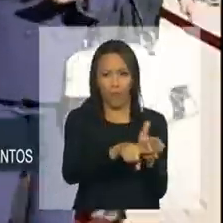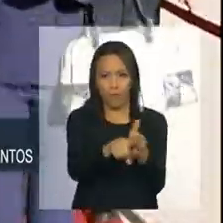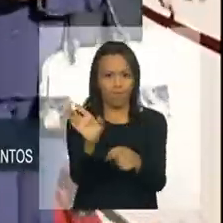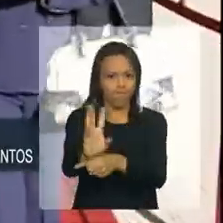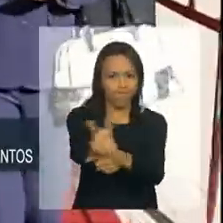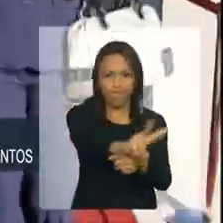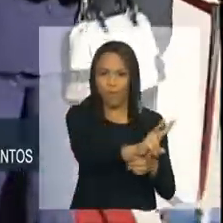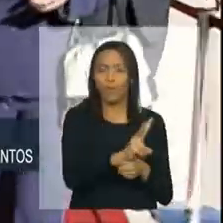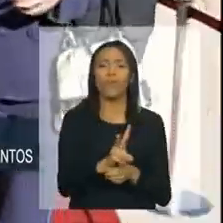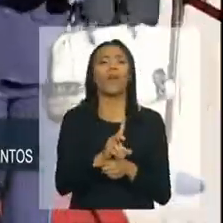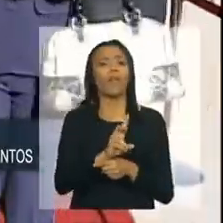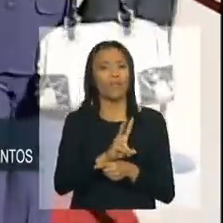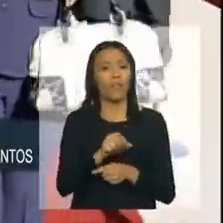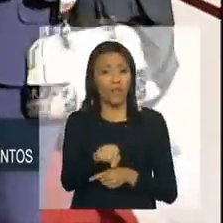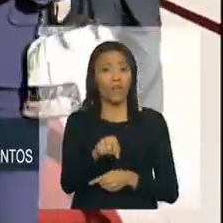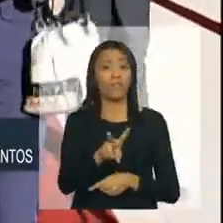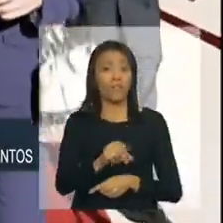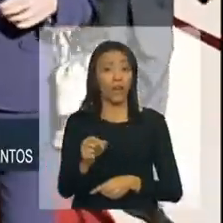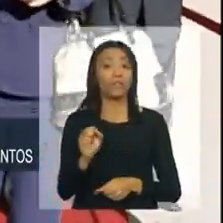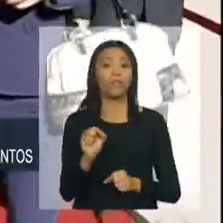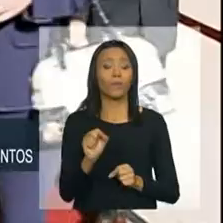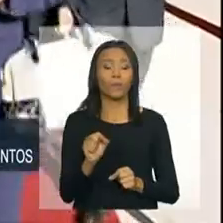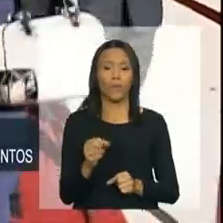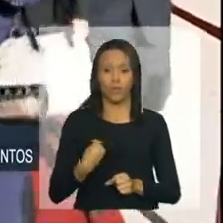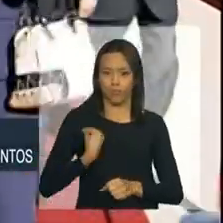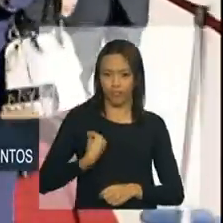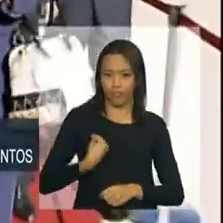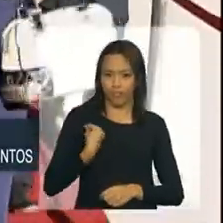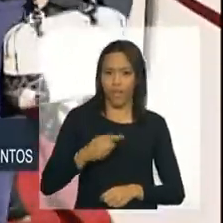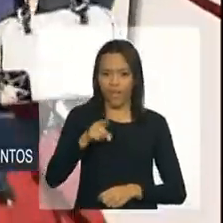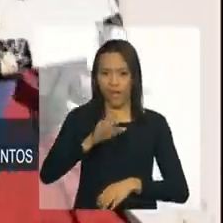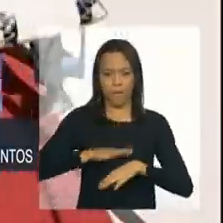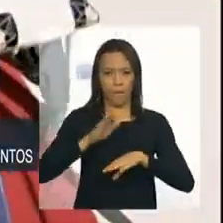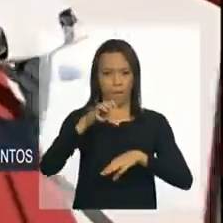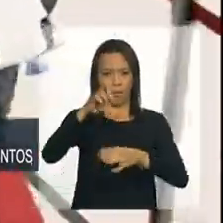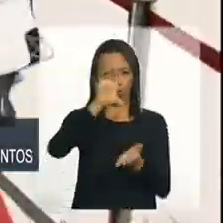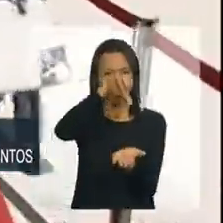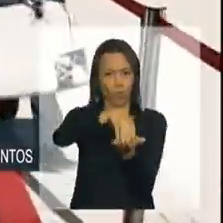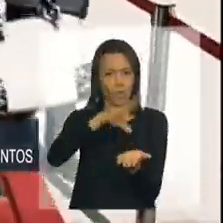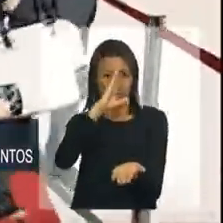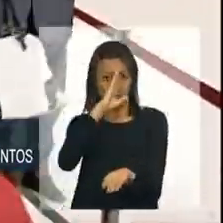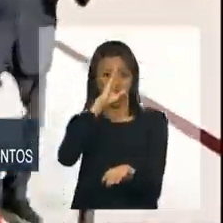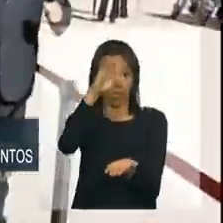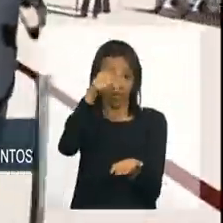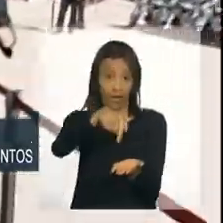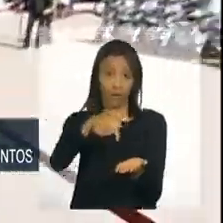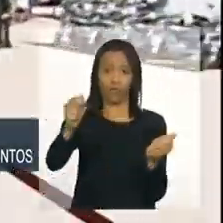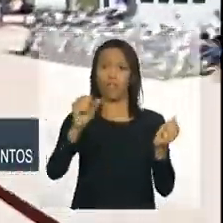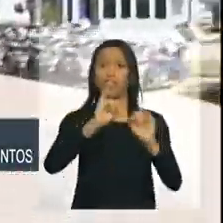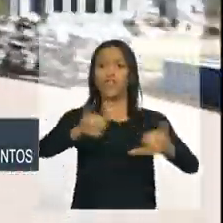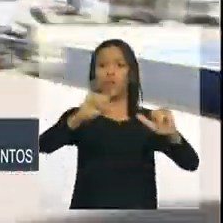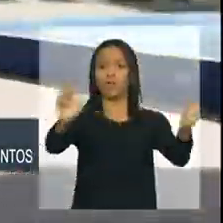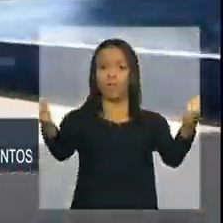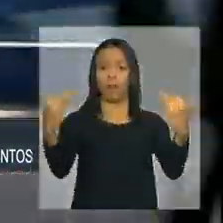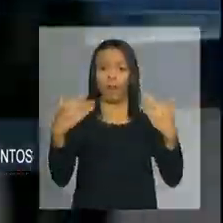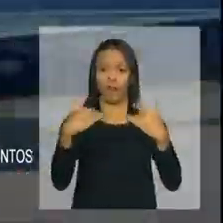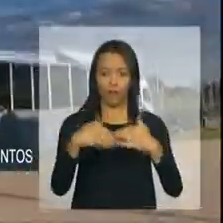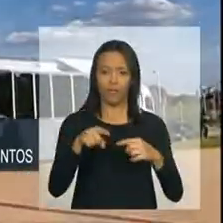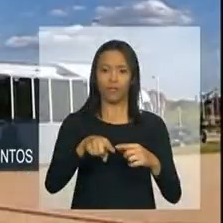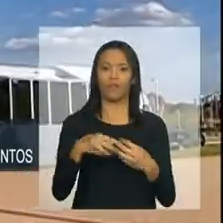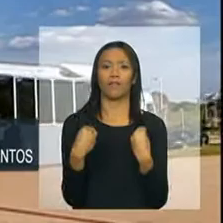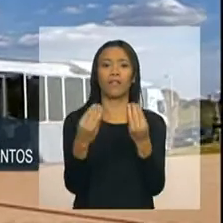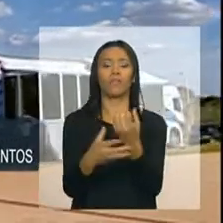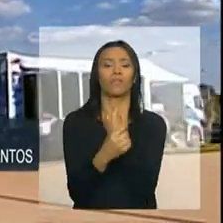policiais e vão funcionar como a unidade central das foras de segurança dos grandes